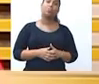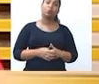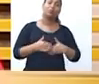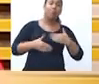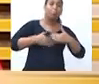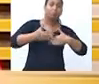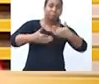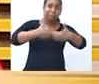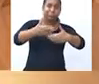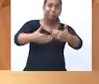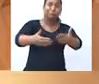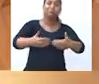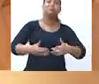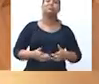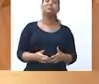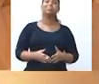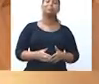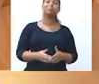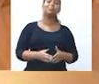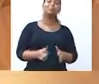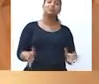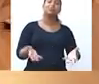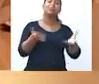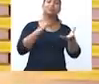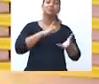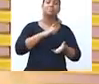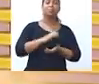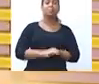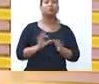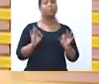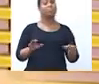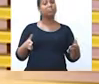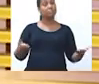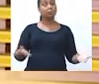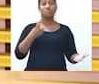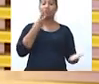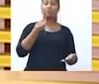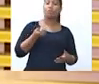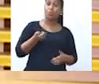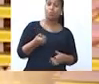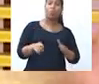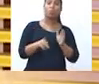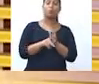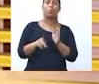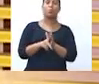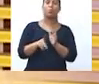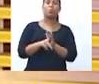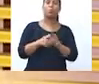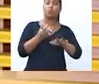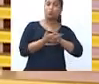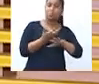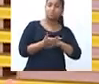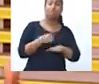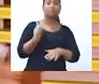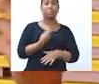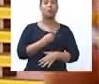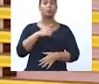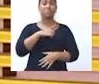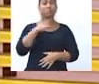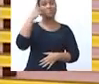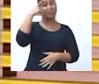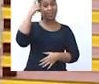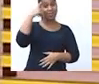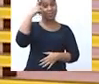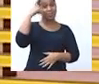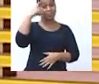por vez, né, em termos de um avanço. Perfeito. Lenina, a gente falou um pouco aqui da área de exatas, e a gente tem até a ideia